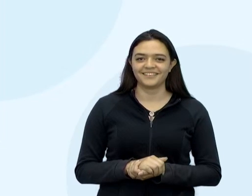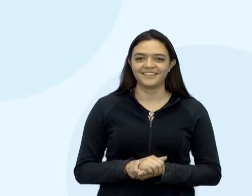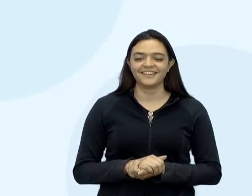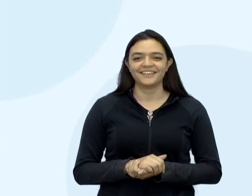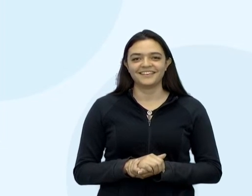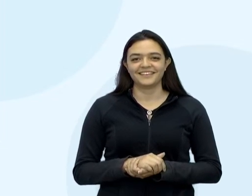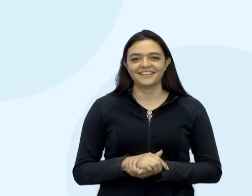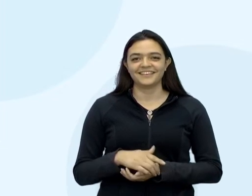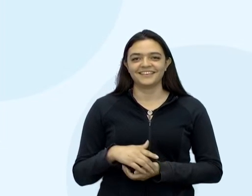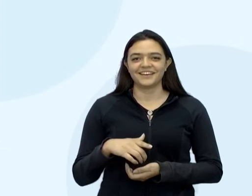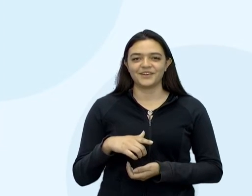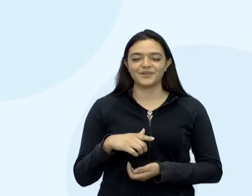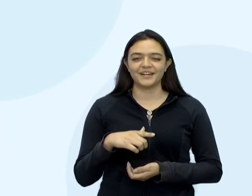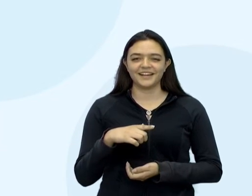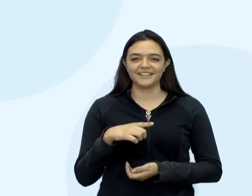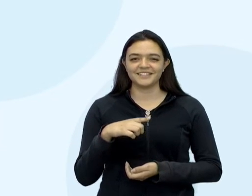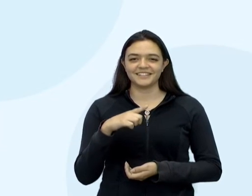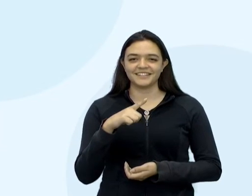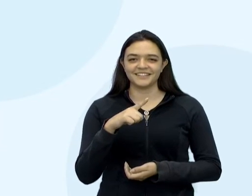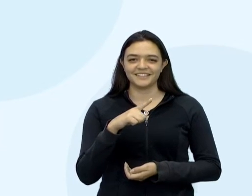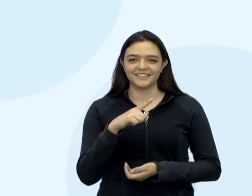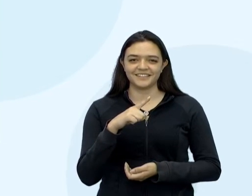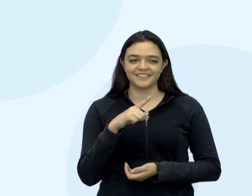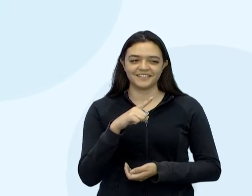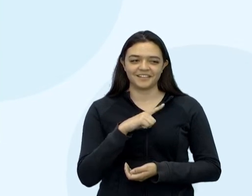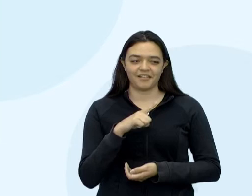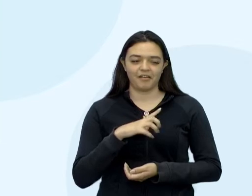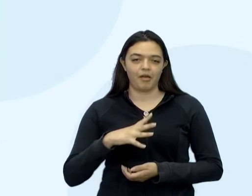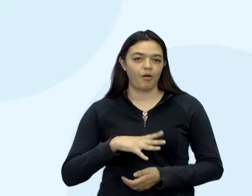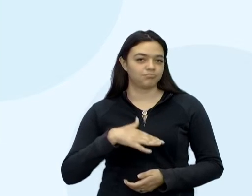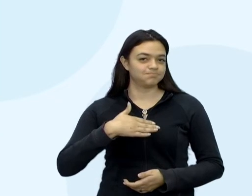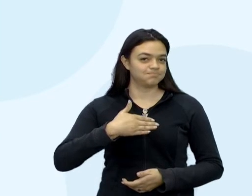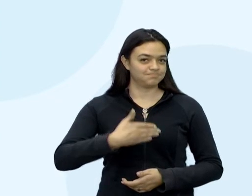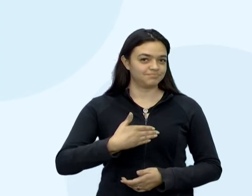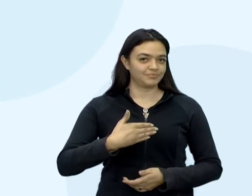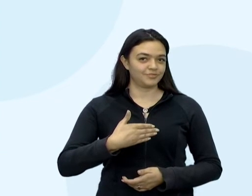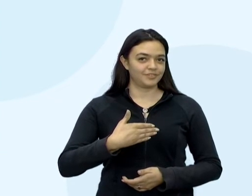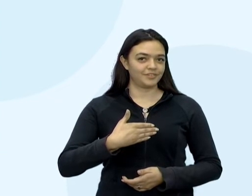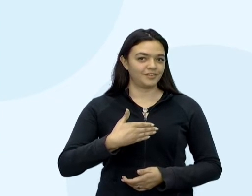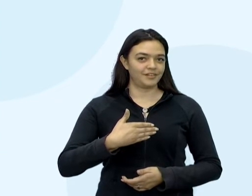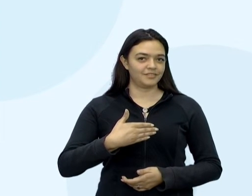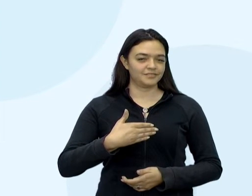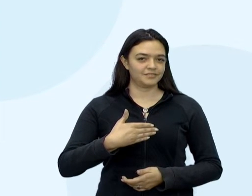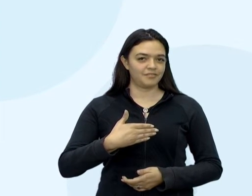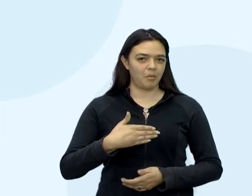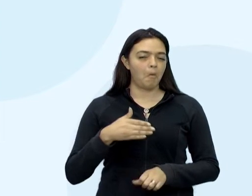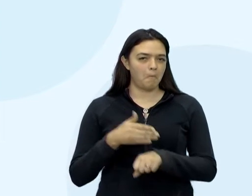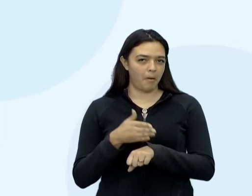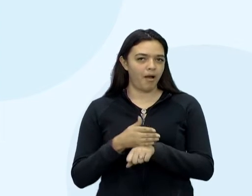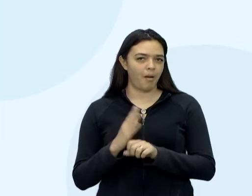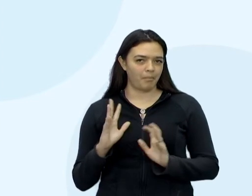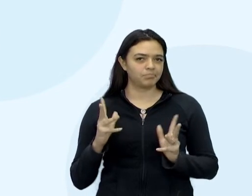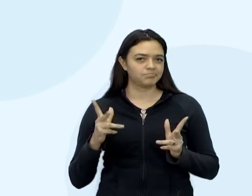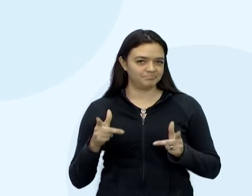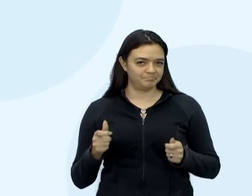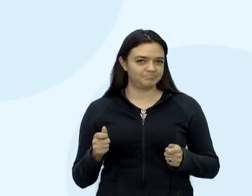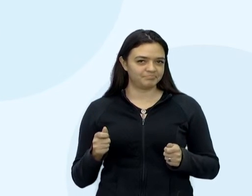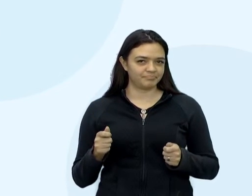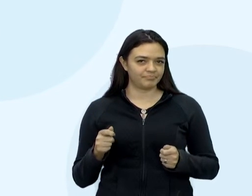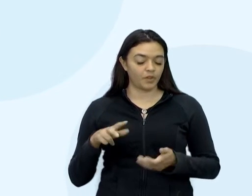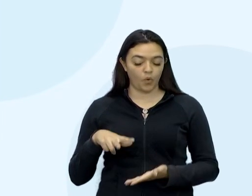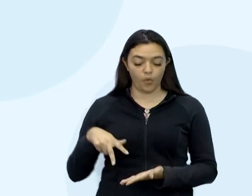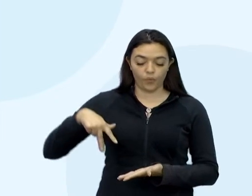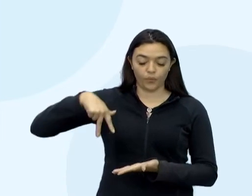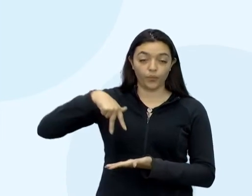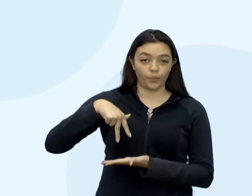10 minutos que a gente já está chegando? Ó? Que é facinho, ó. Você fica em pé, não se apoia em nada. E aí você tenta tocar com